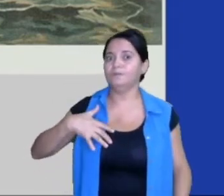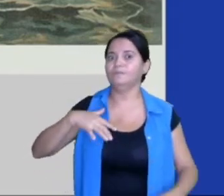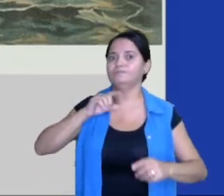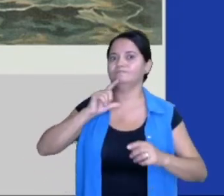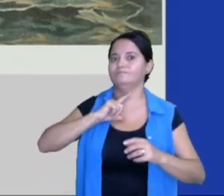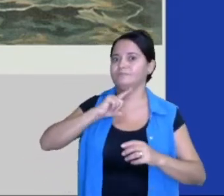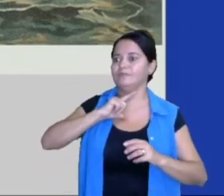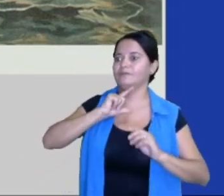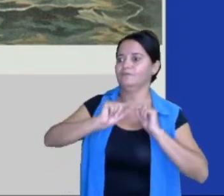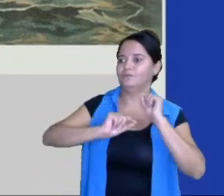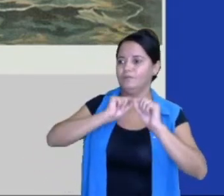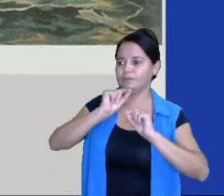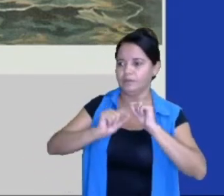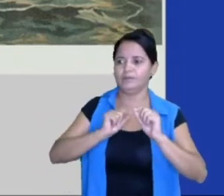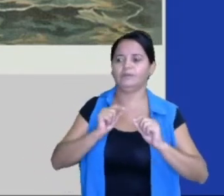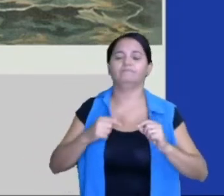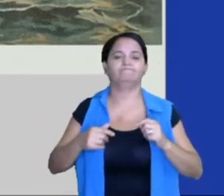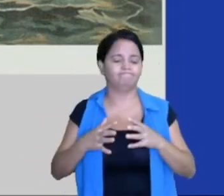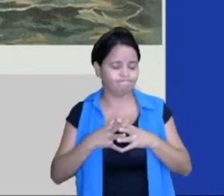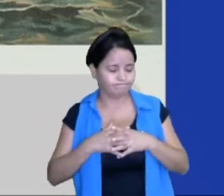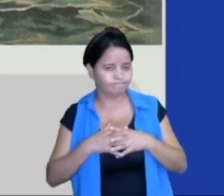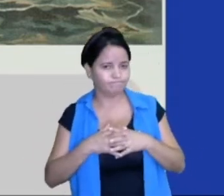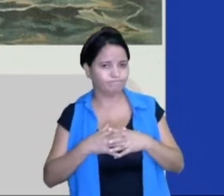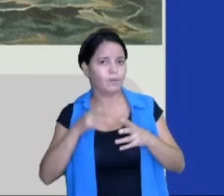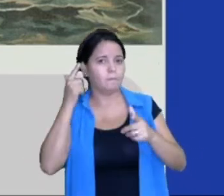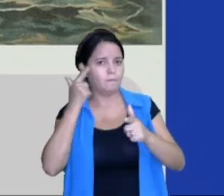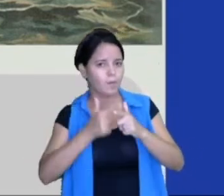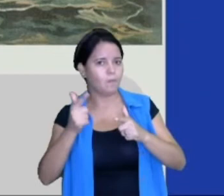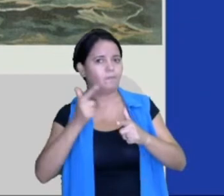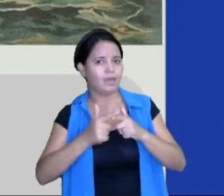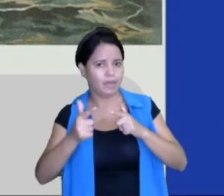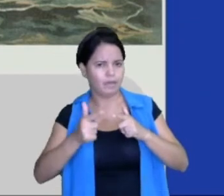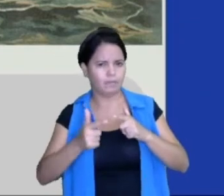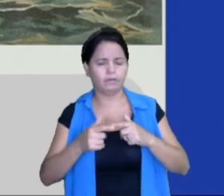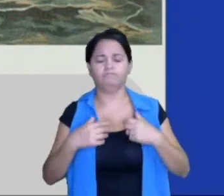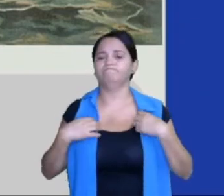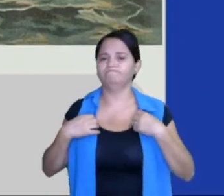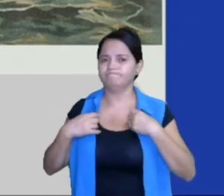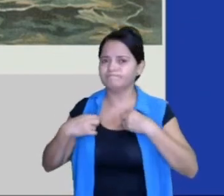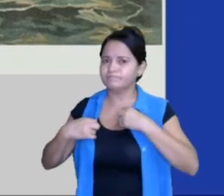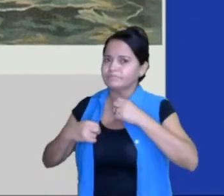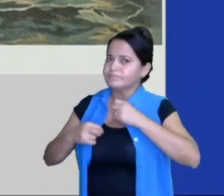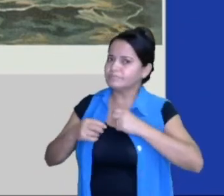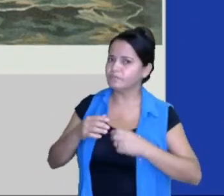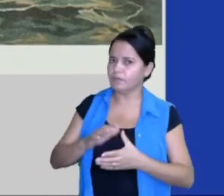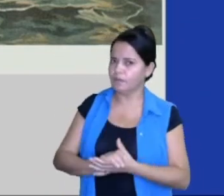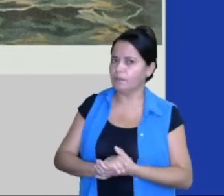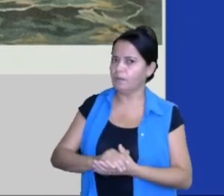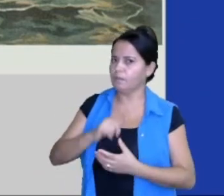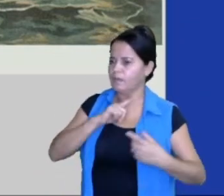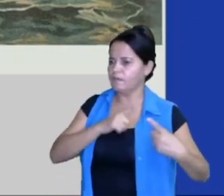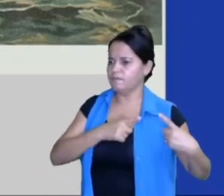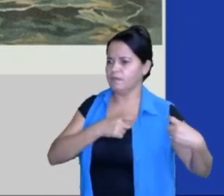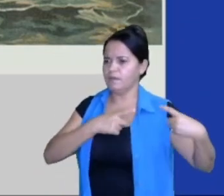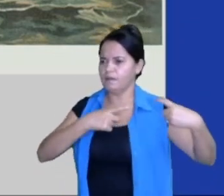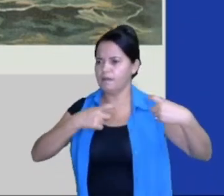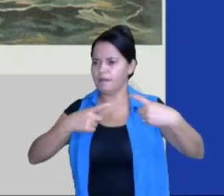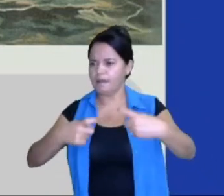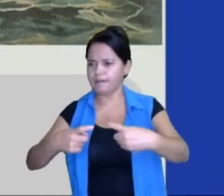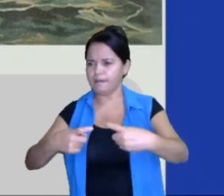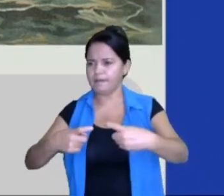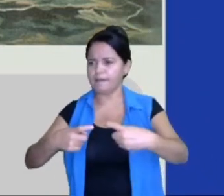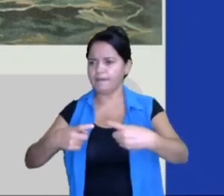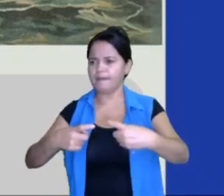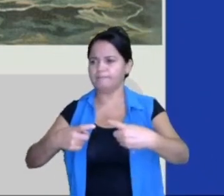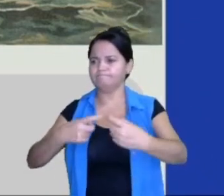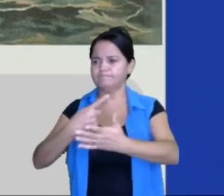causa de vários motivos. E o que mais chamou a atenção foi a Guerra Franco-Prussiana, que eu acabei de